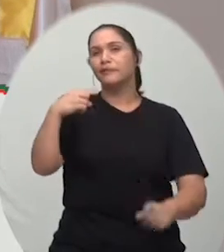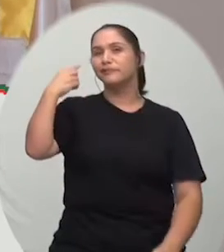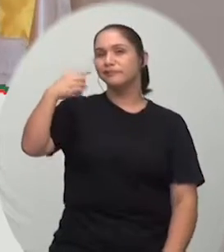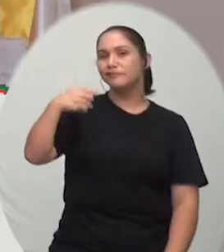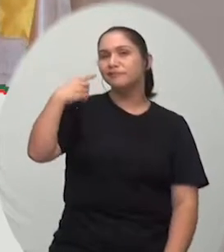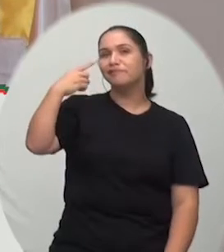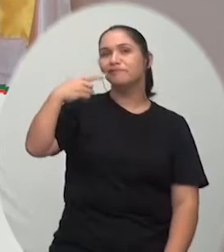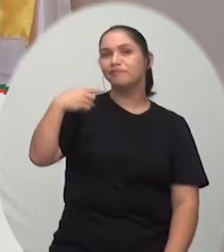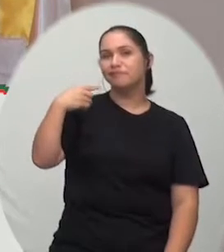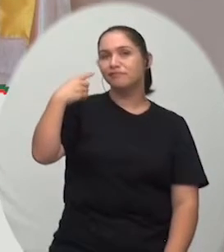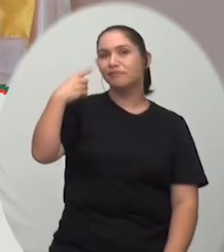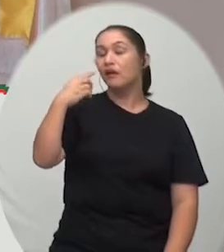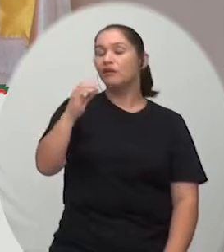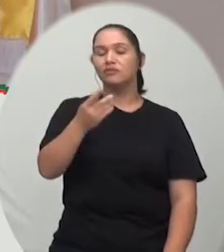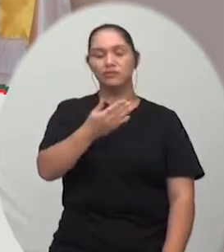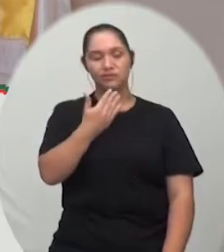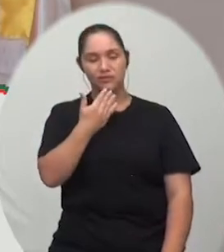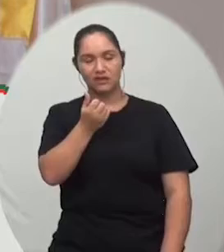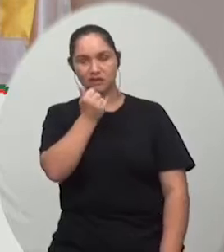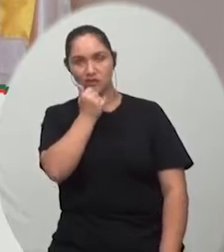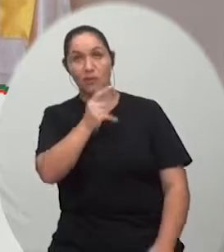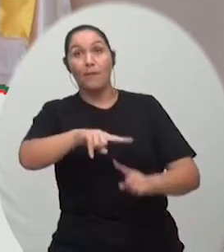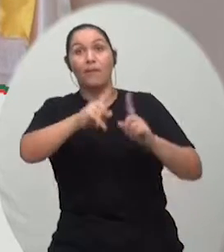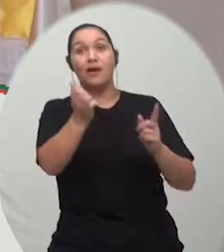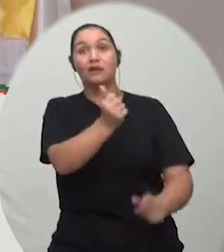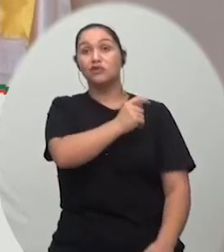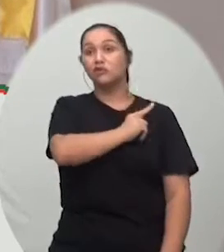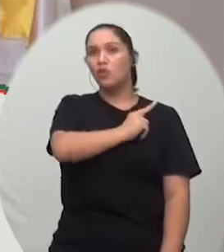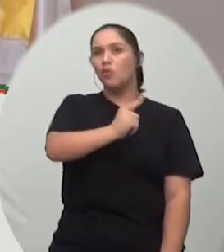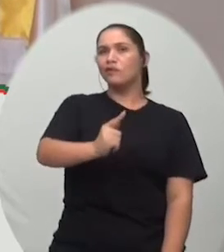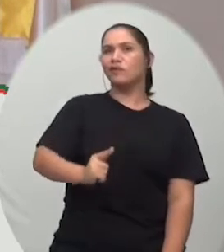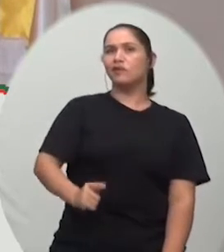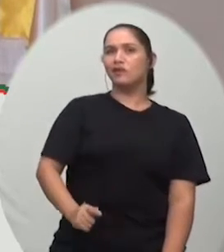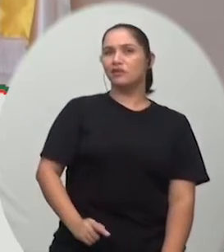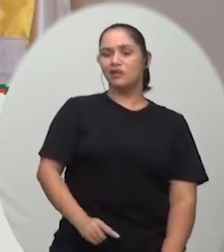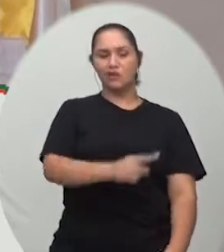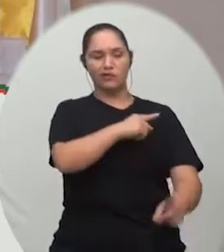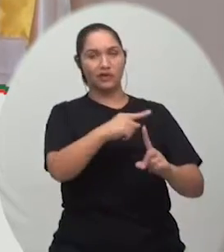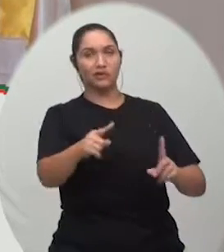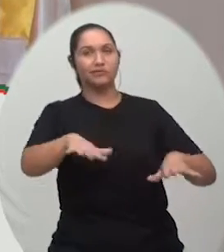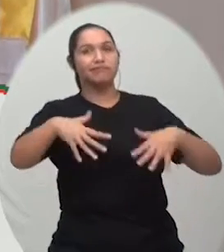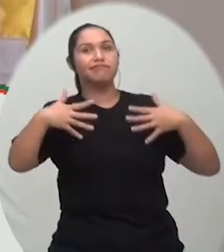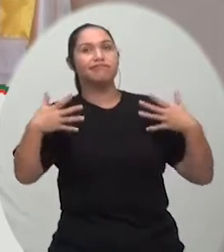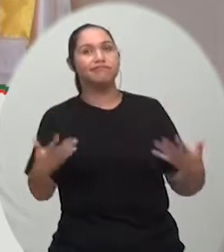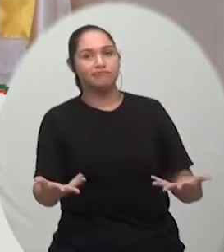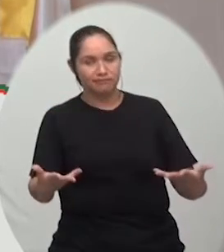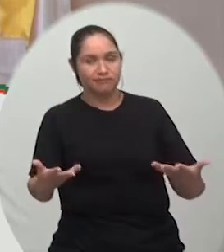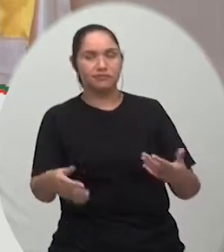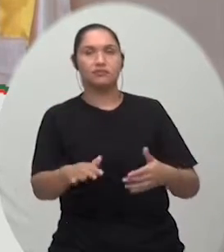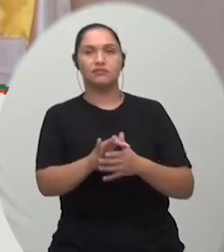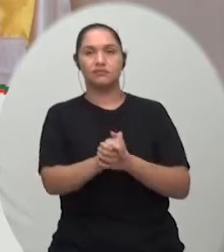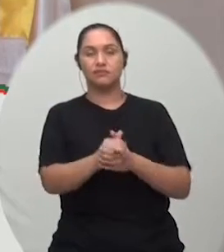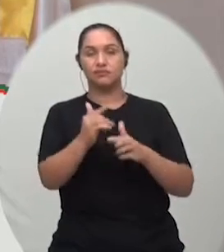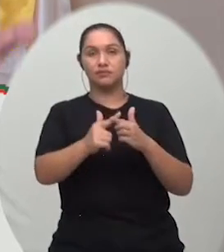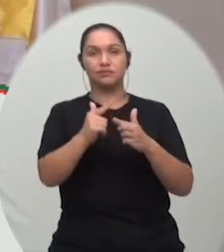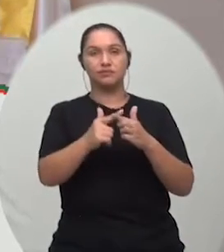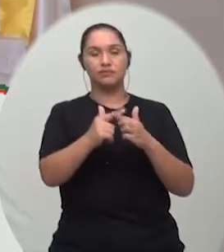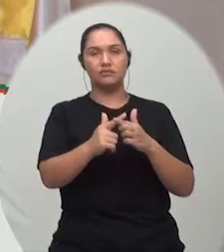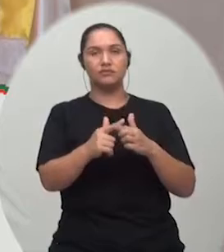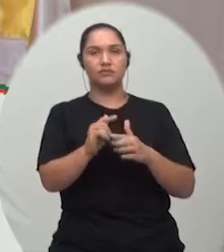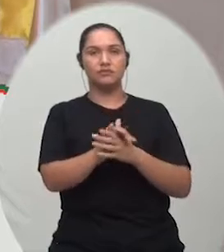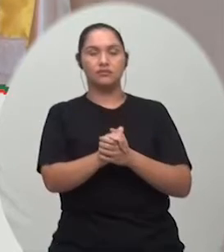a grande luta deles. É a grande luta. Porque isso, numa distribuição equânime, das verbas em